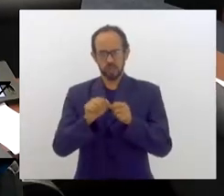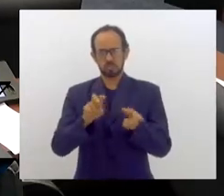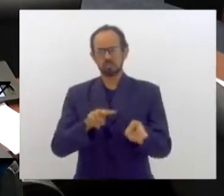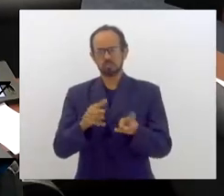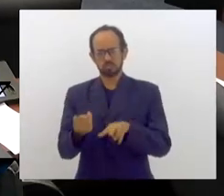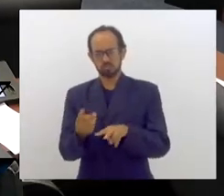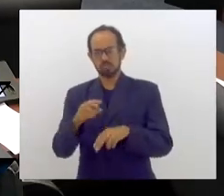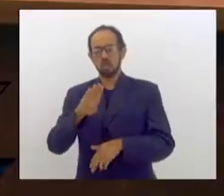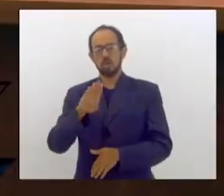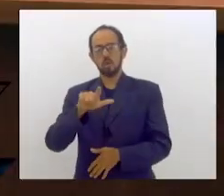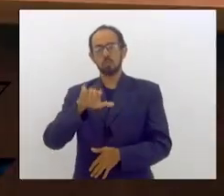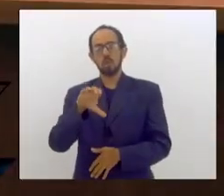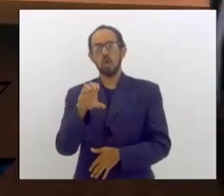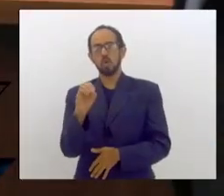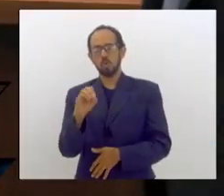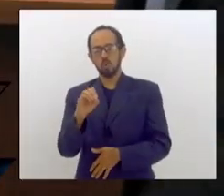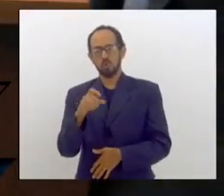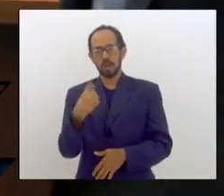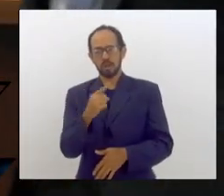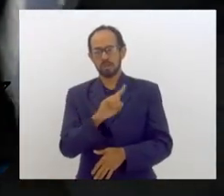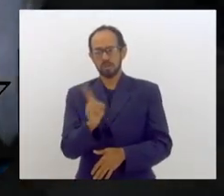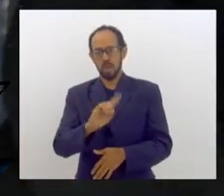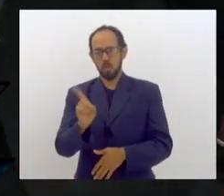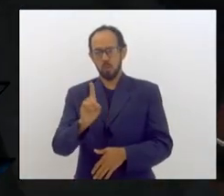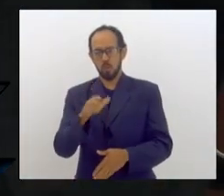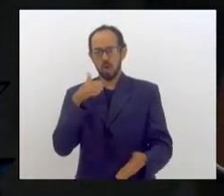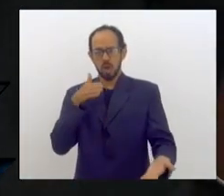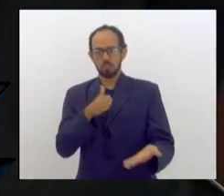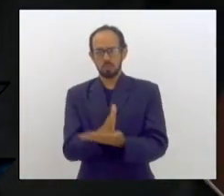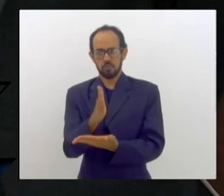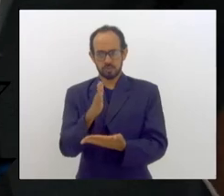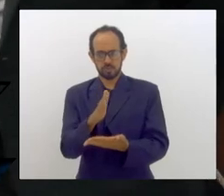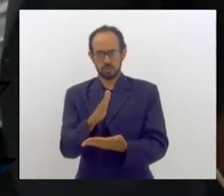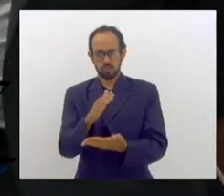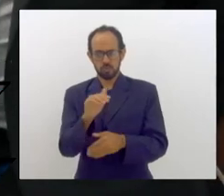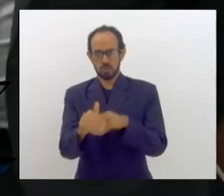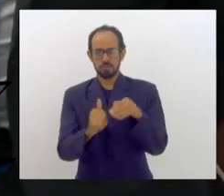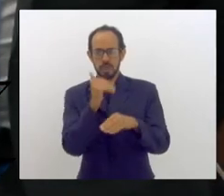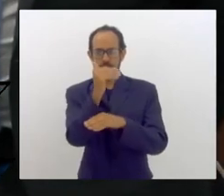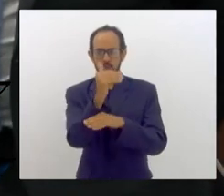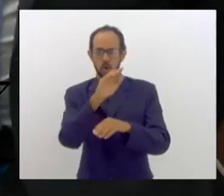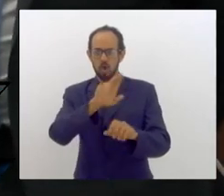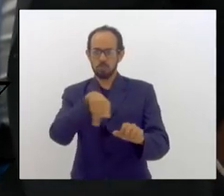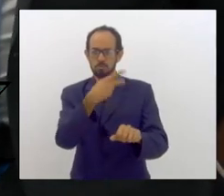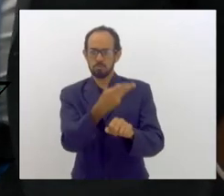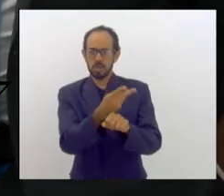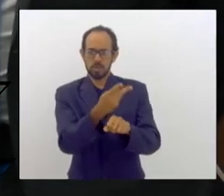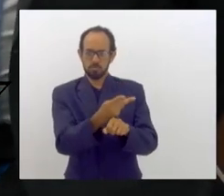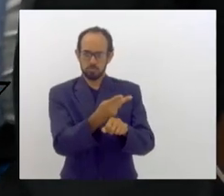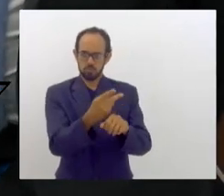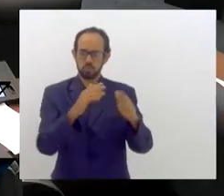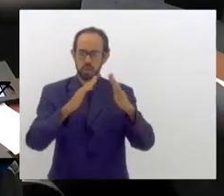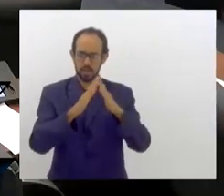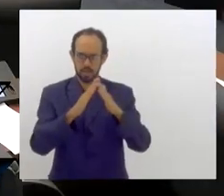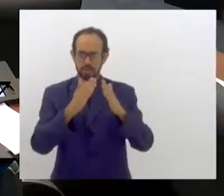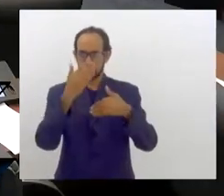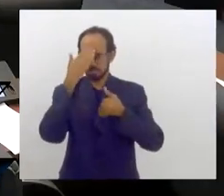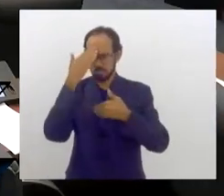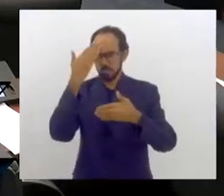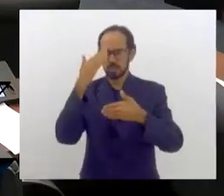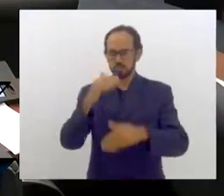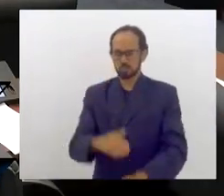para a não aprovação desta, a maior honraria desta casa. Obrigado.